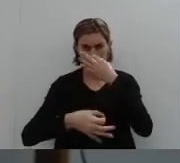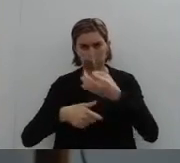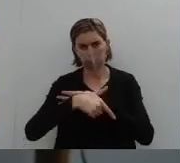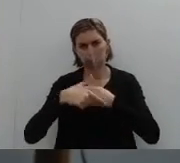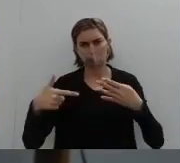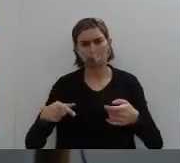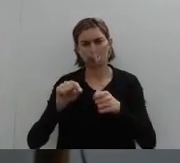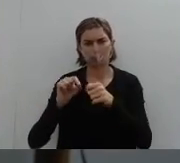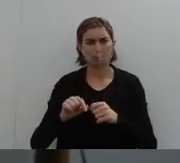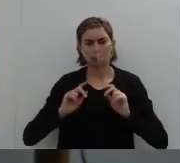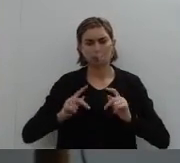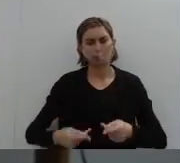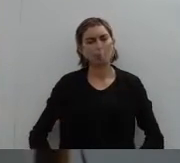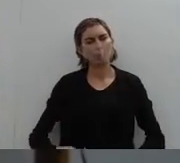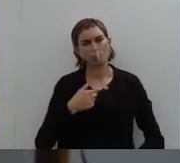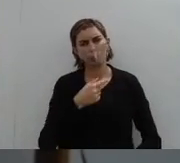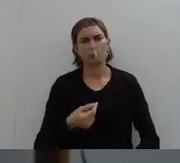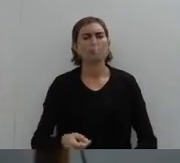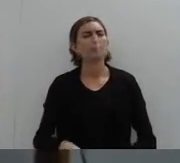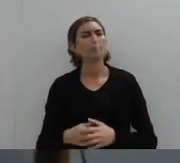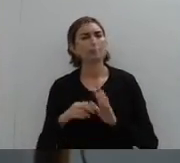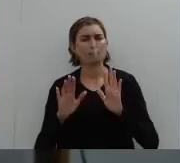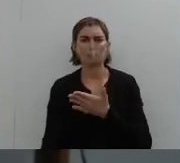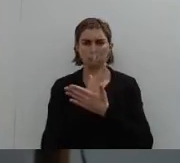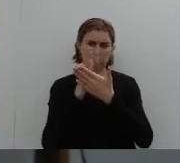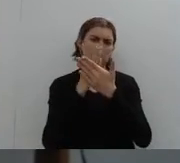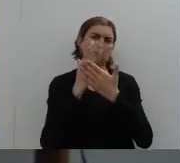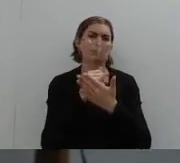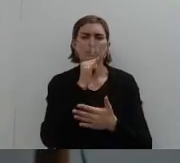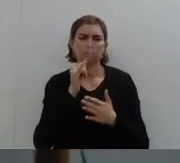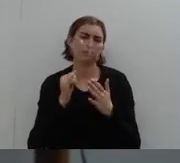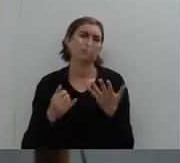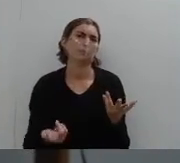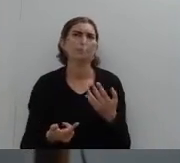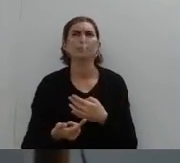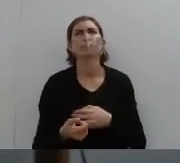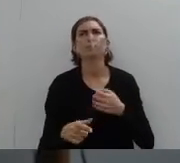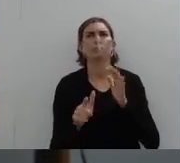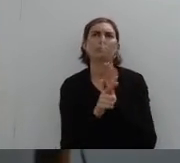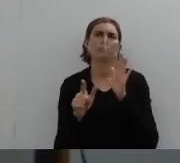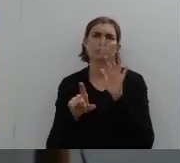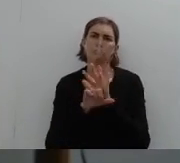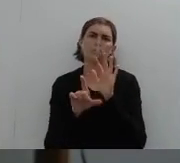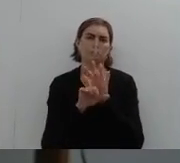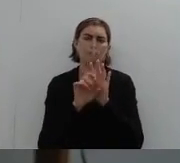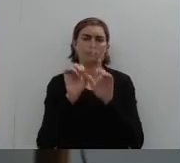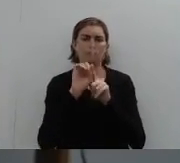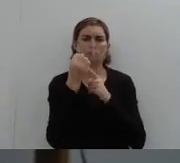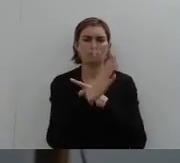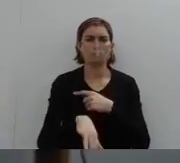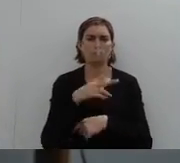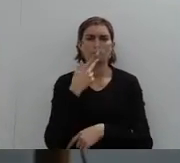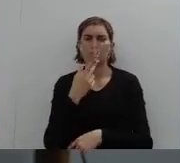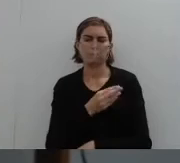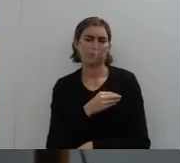moral foram feitos pelos seres humanos. Eu vou dar um exemplo. Alguns princípios morais de algumas sociedades colocam como